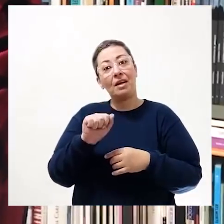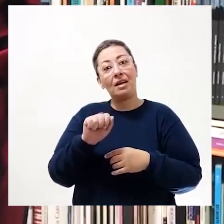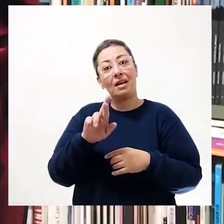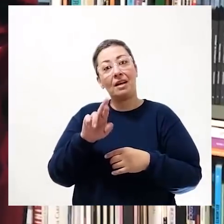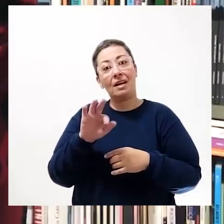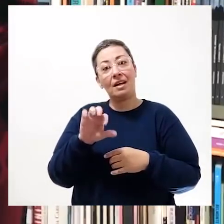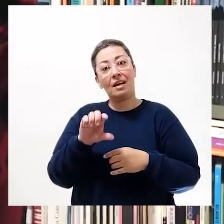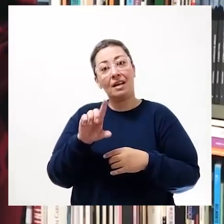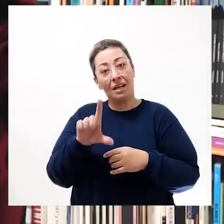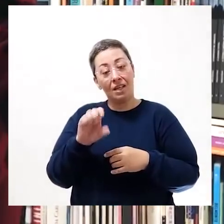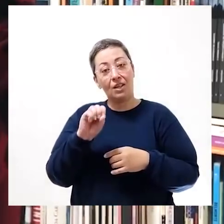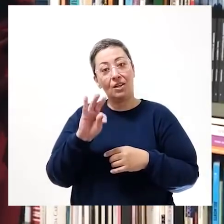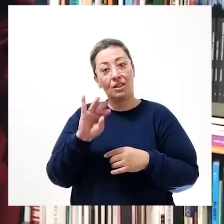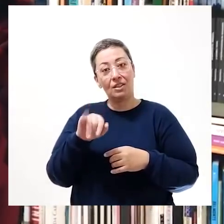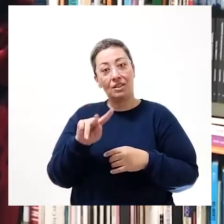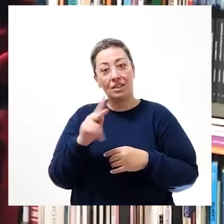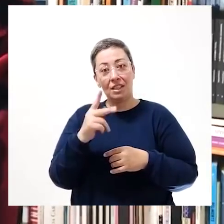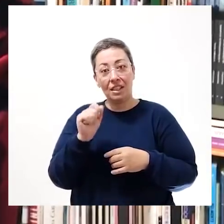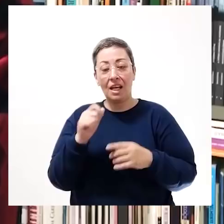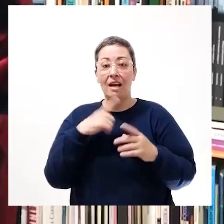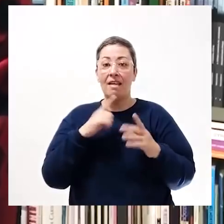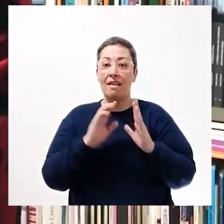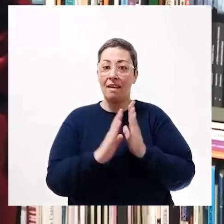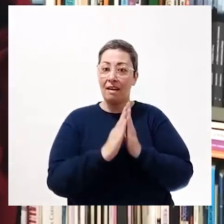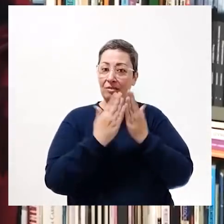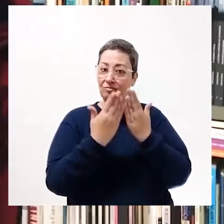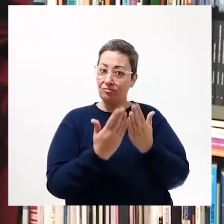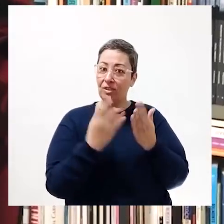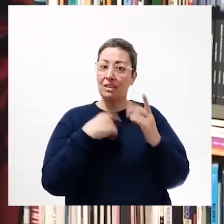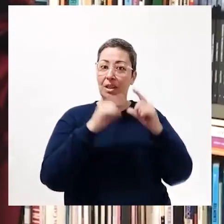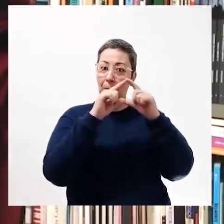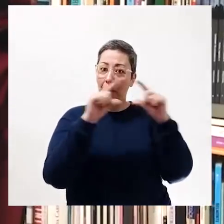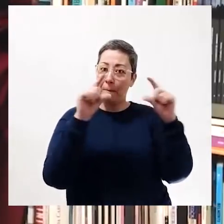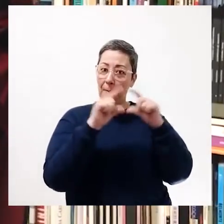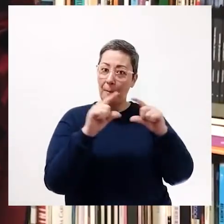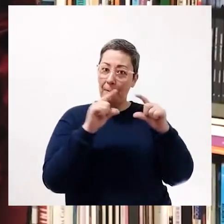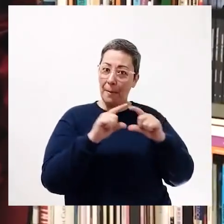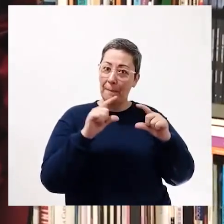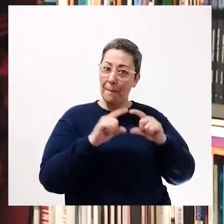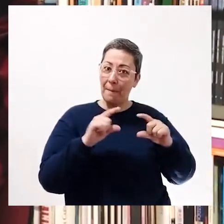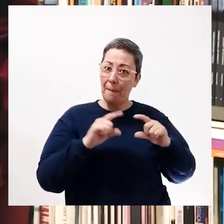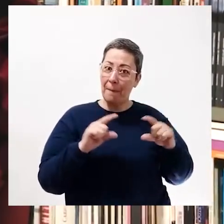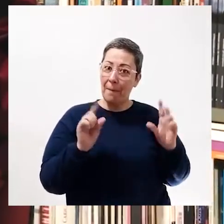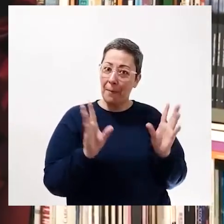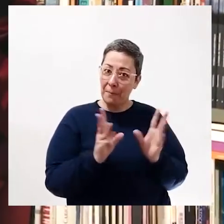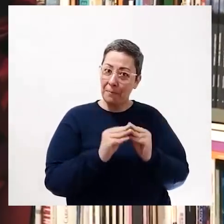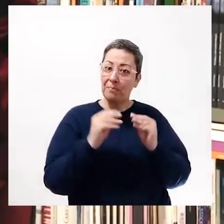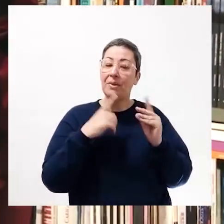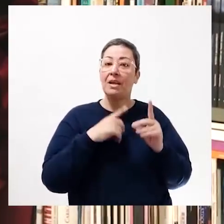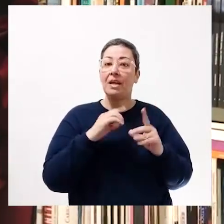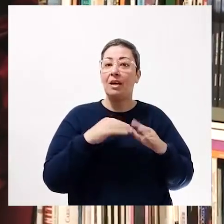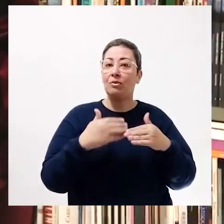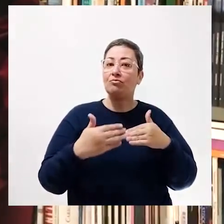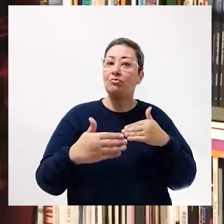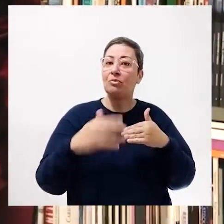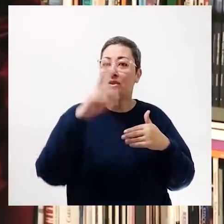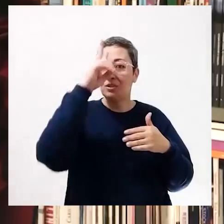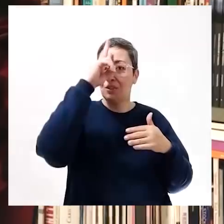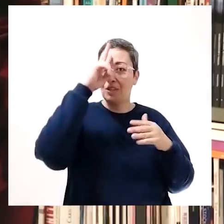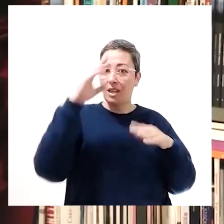Carlotinha, que é legal, é um álbum com tirinhas também, né? E tem algumas